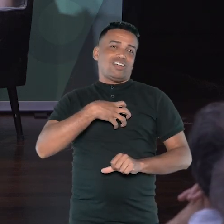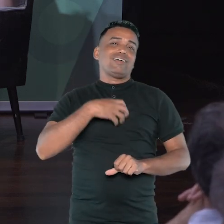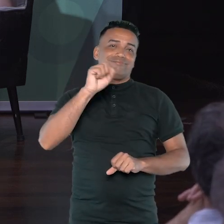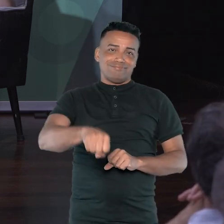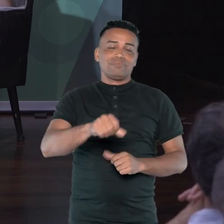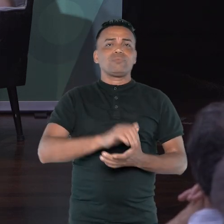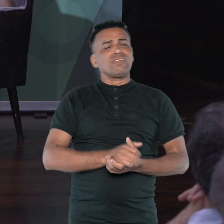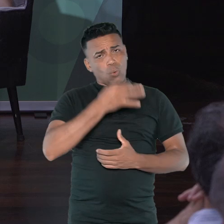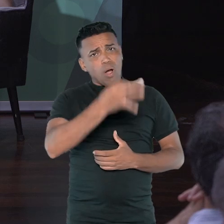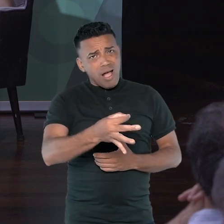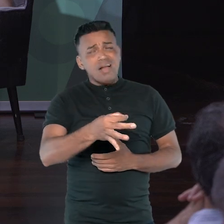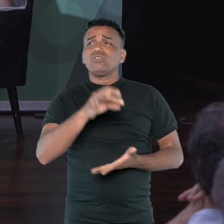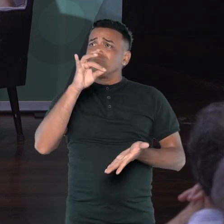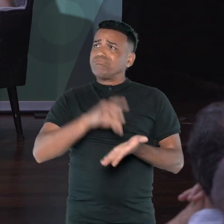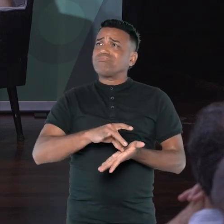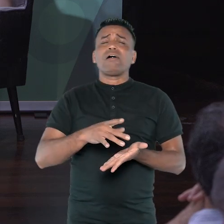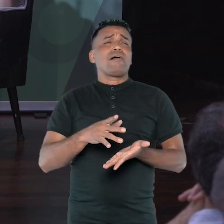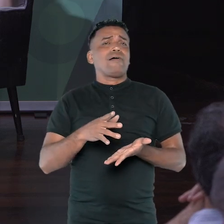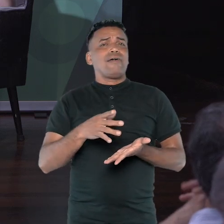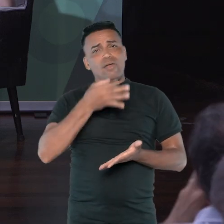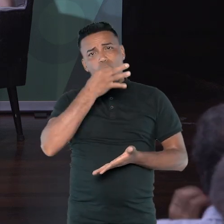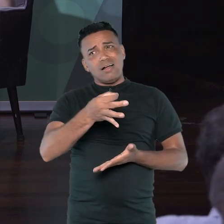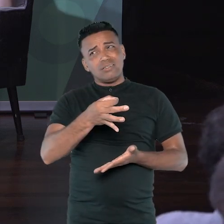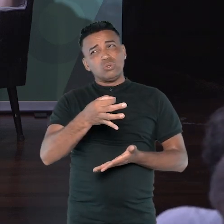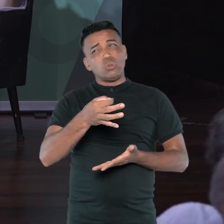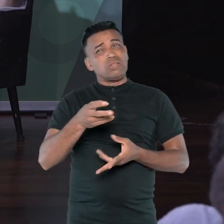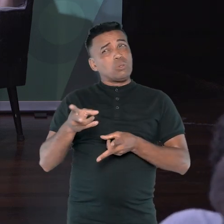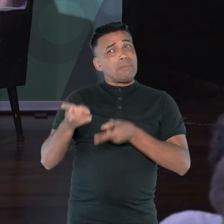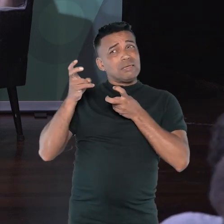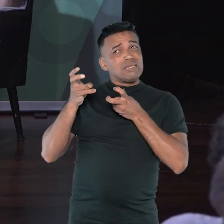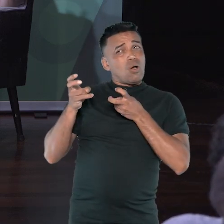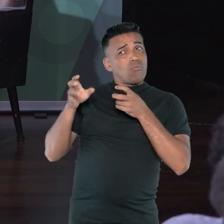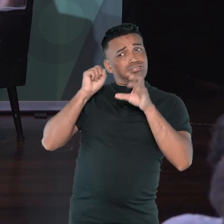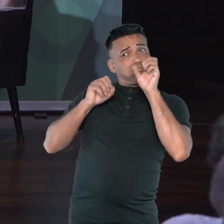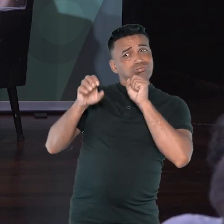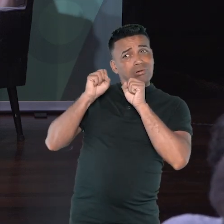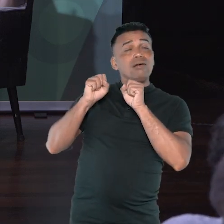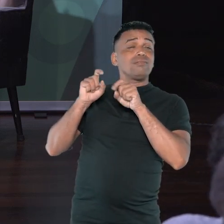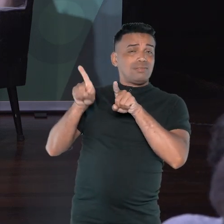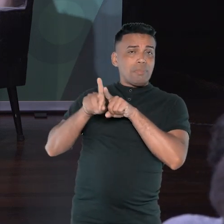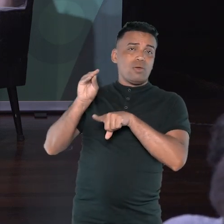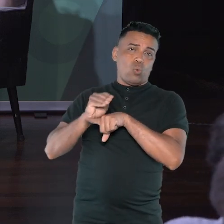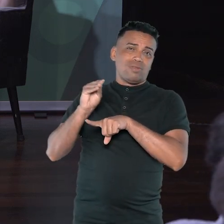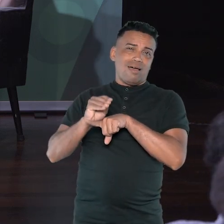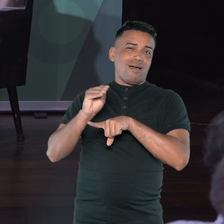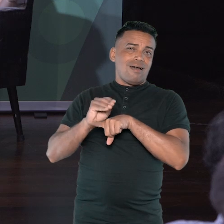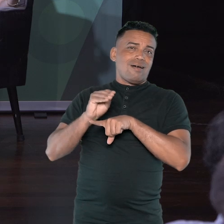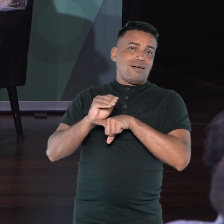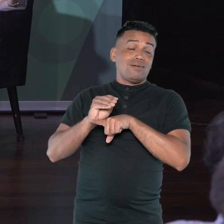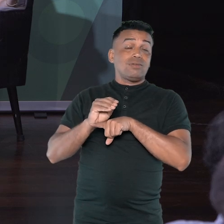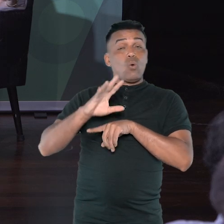Eu acho, inclusive, que a própria... eu entendo a escuta como uma forma de cuidado também. Eu acho, inclusive,